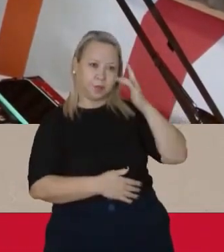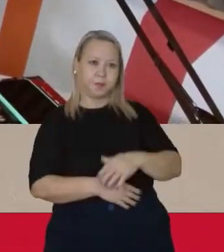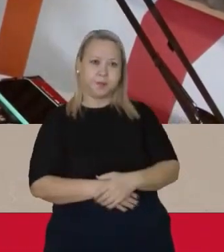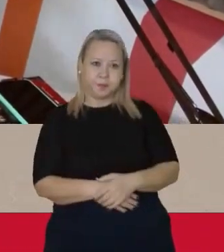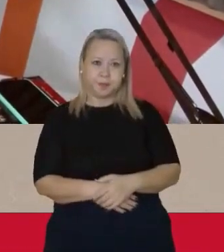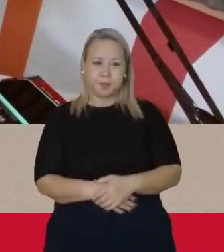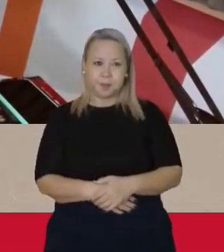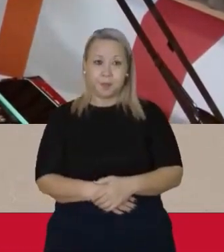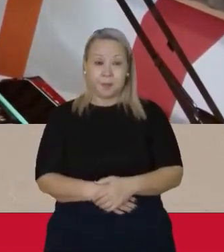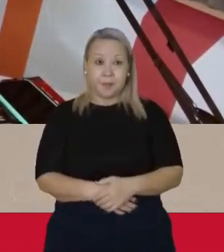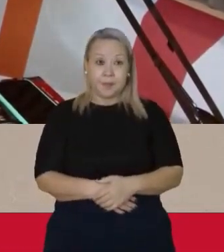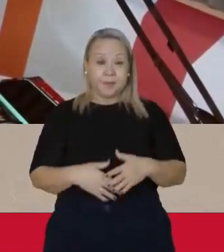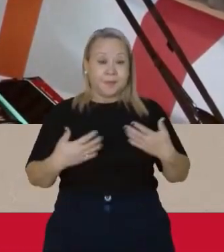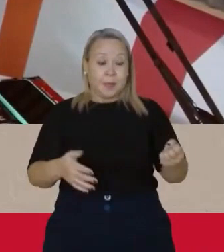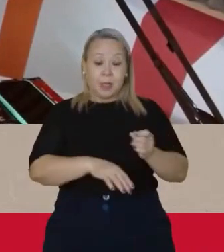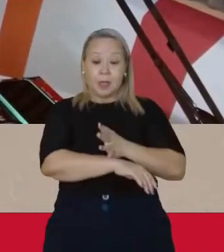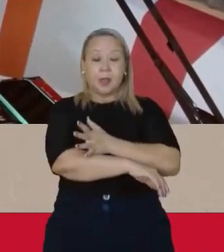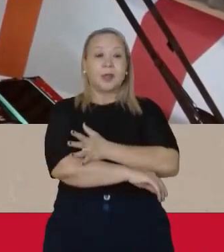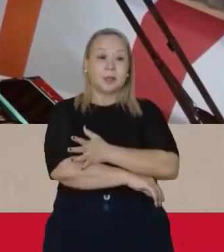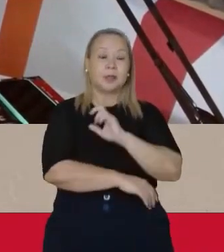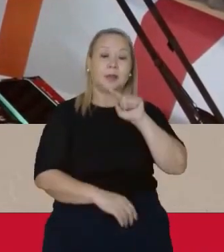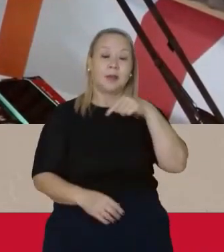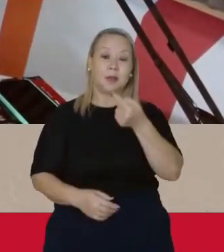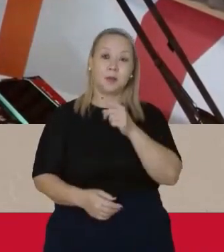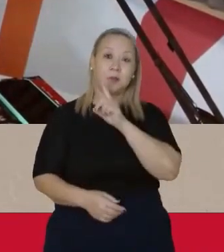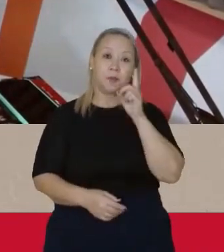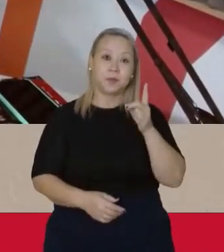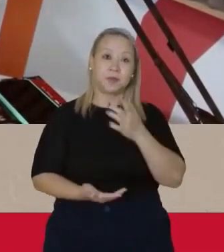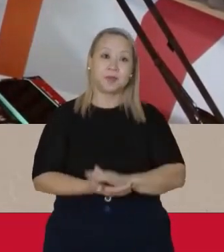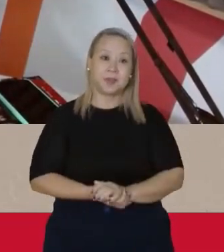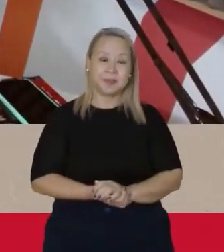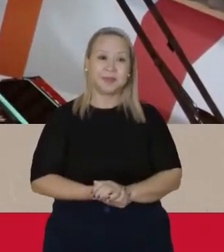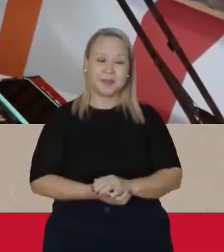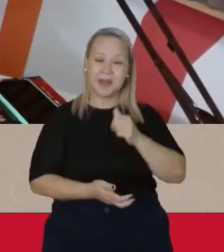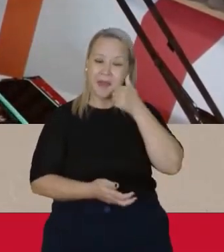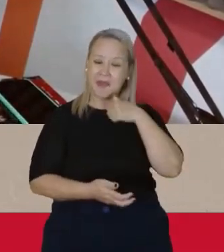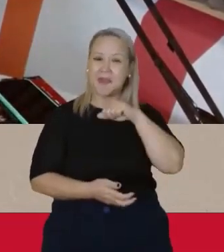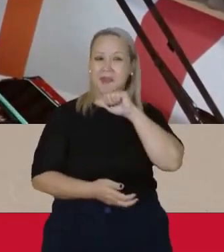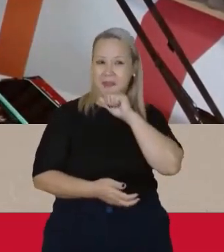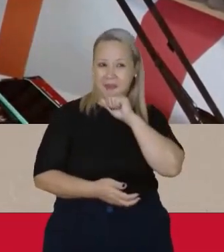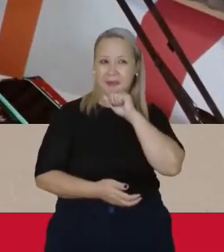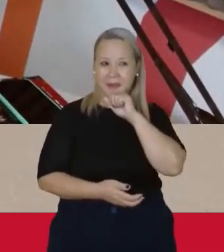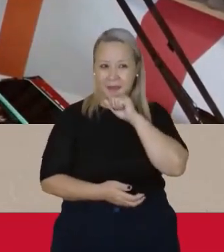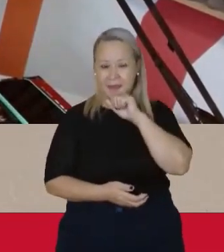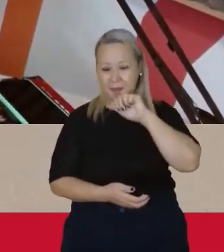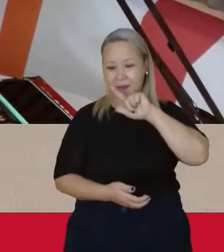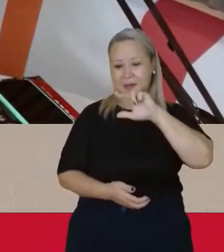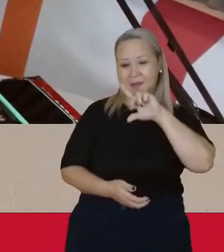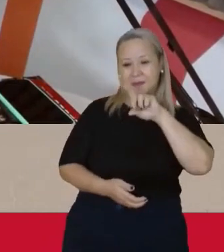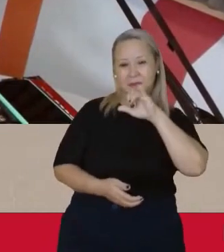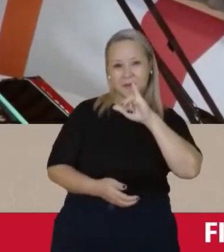Maravilha, pastor. Eu tô aqui emocionada depois desse dia com a mãe Torodi, né? Com o pastor Oliver Costa Goiano.